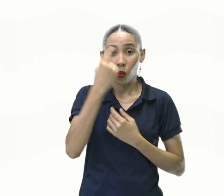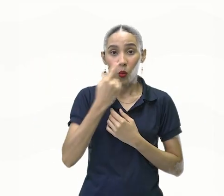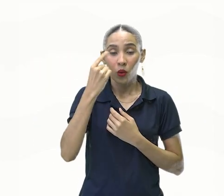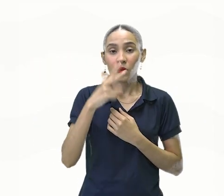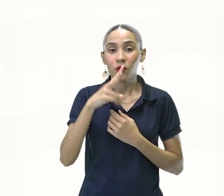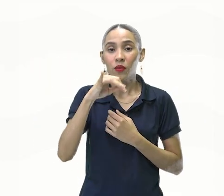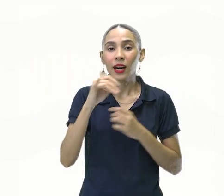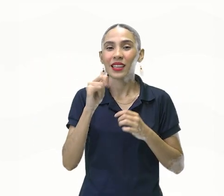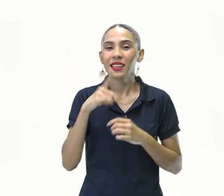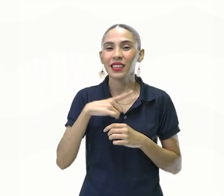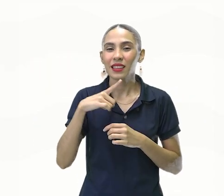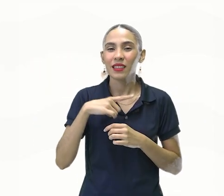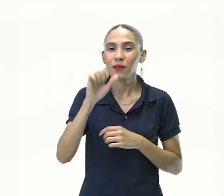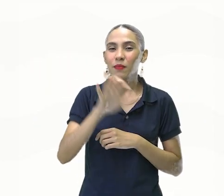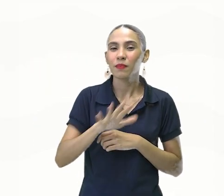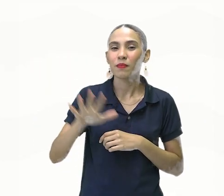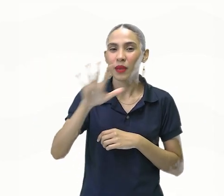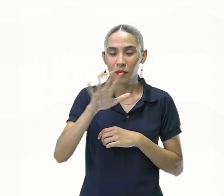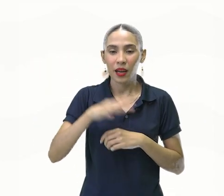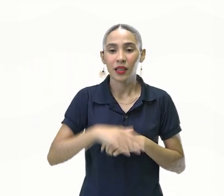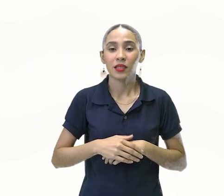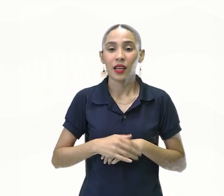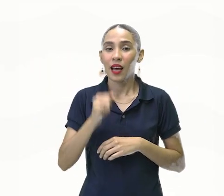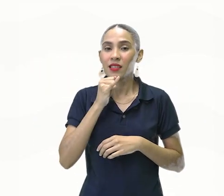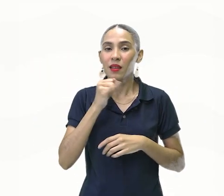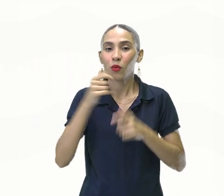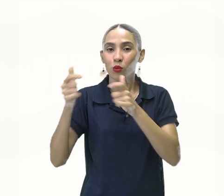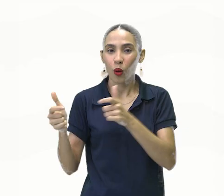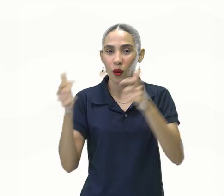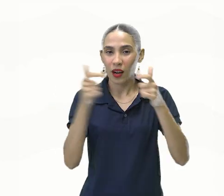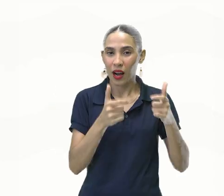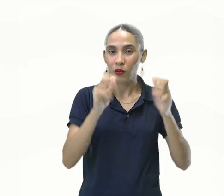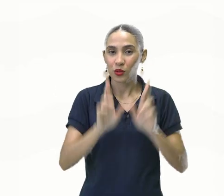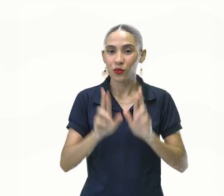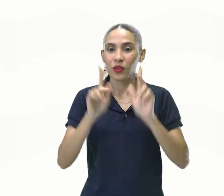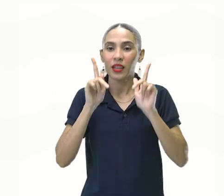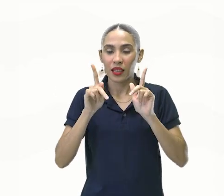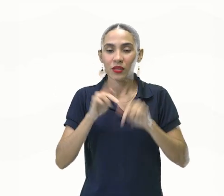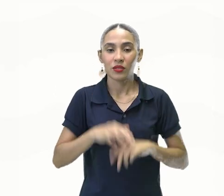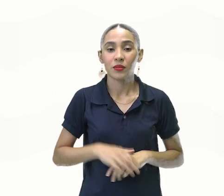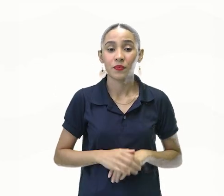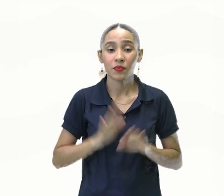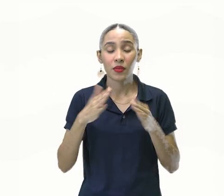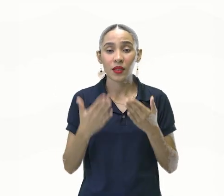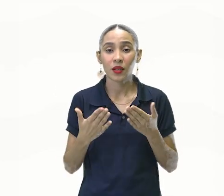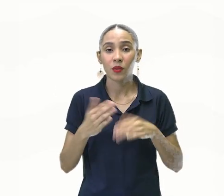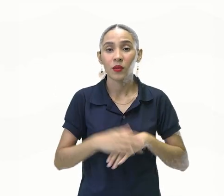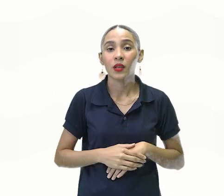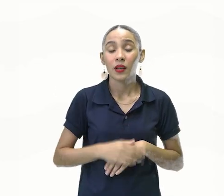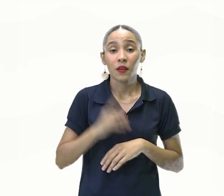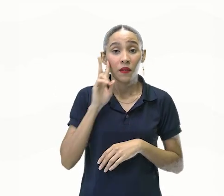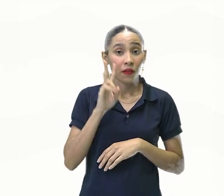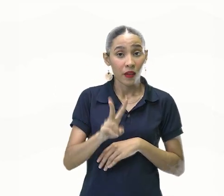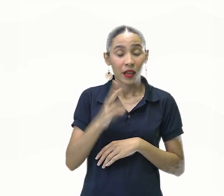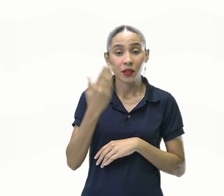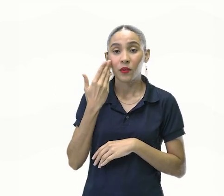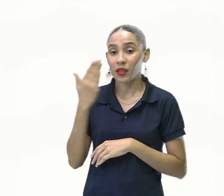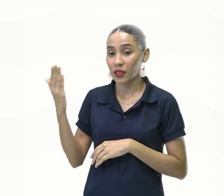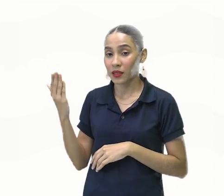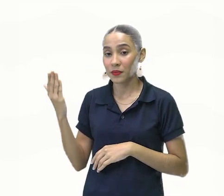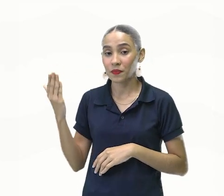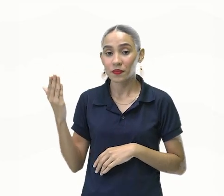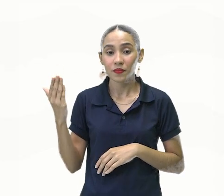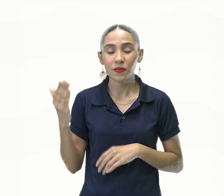olhos irá construir uma imagem em uma posição diferente da original. Então, o que nós estamos